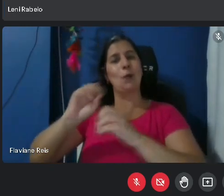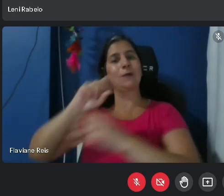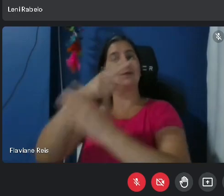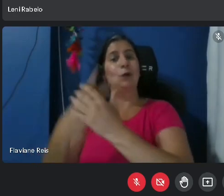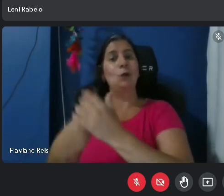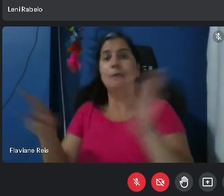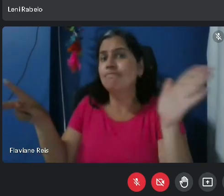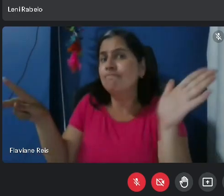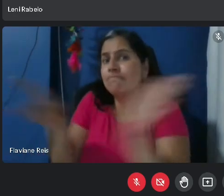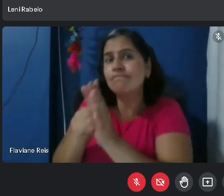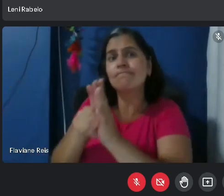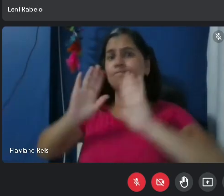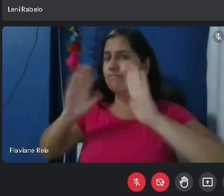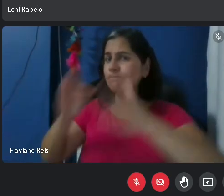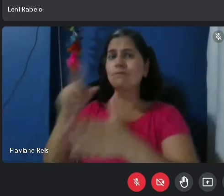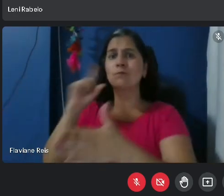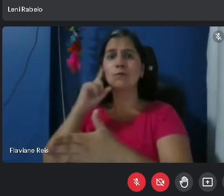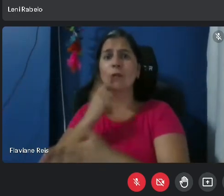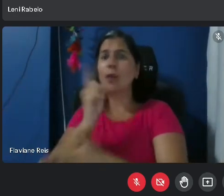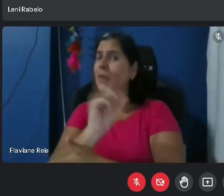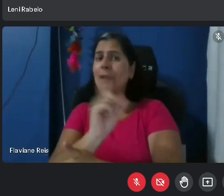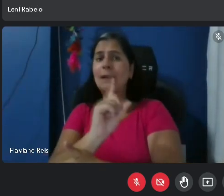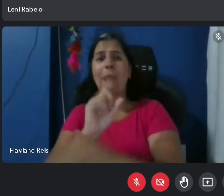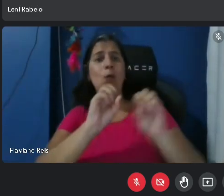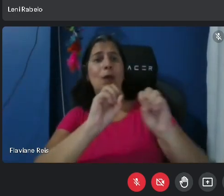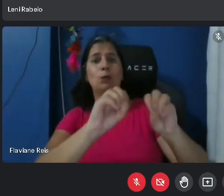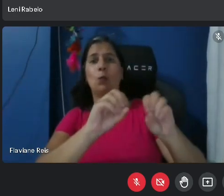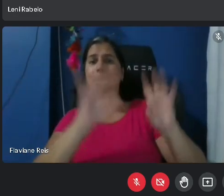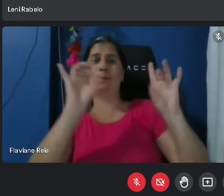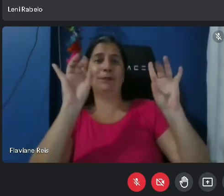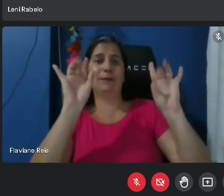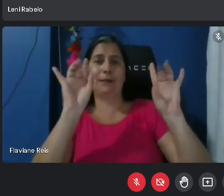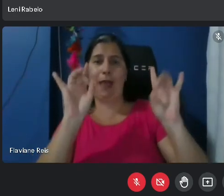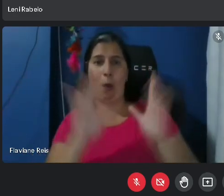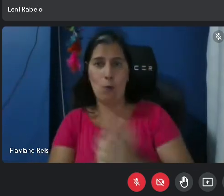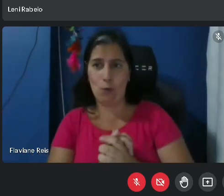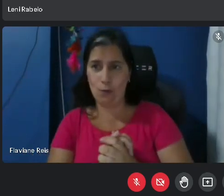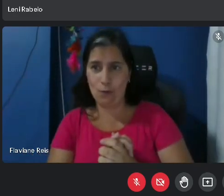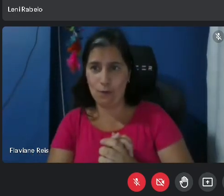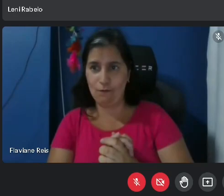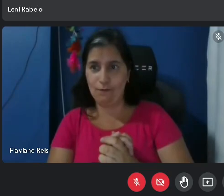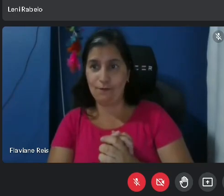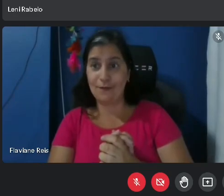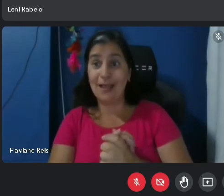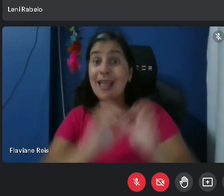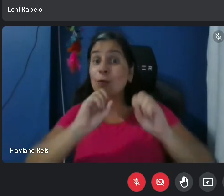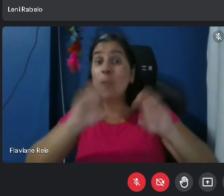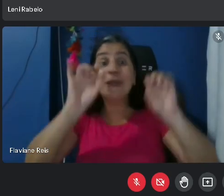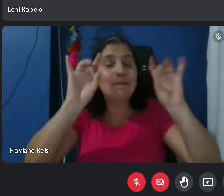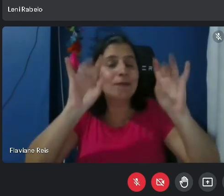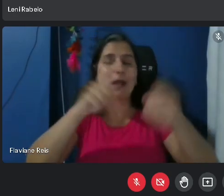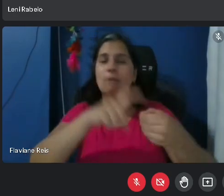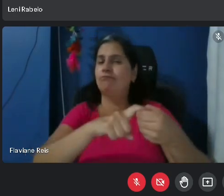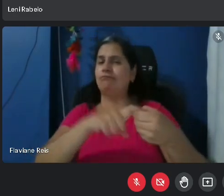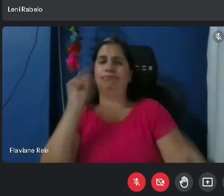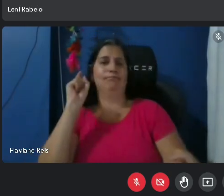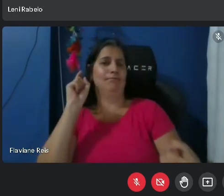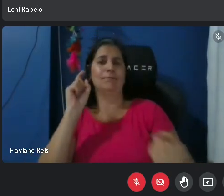lutas. E nós vamos... Não é somente com foco no surdo, não. É educação especial no geral.